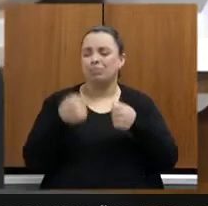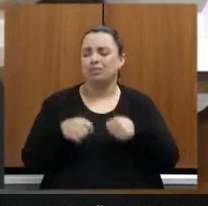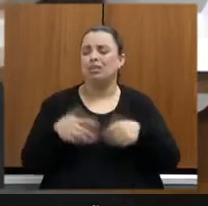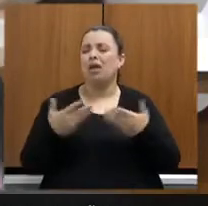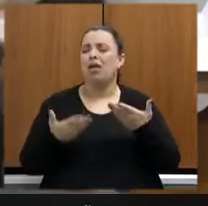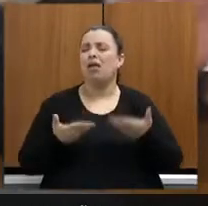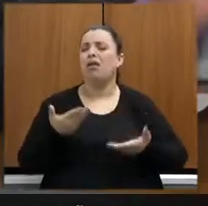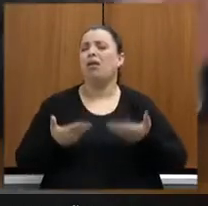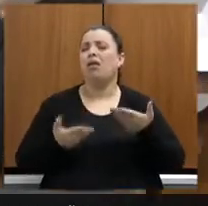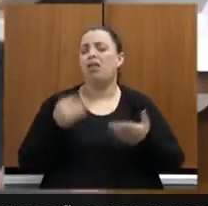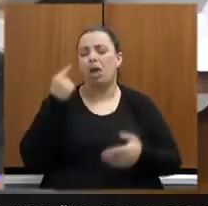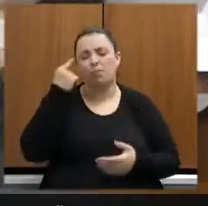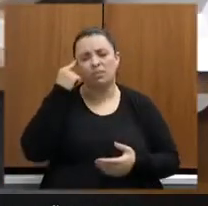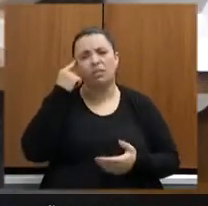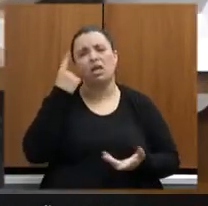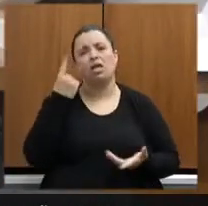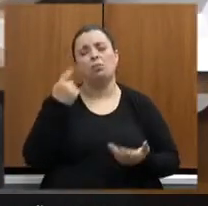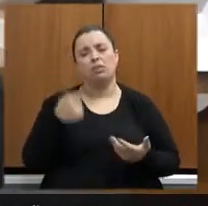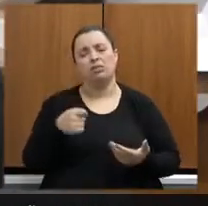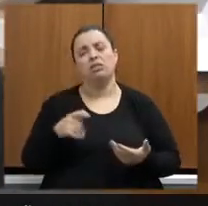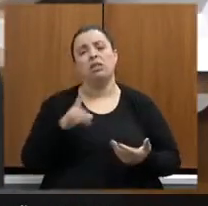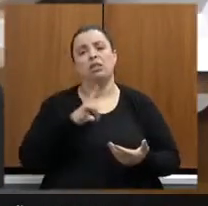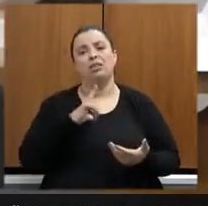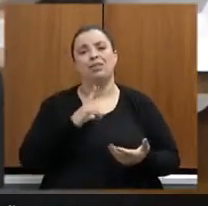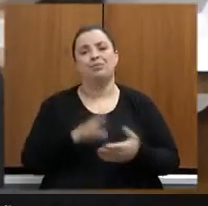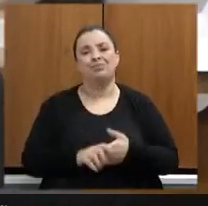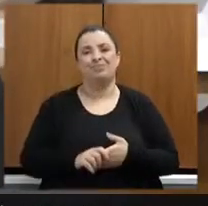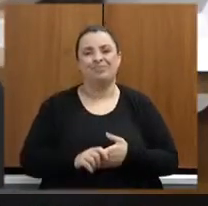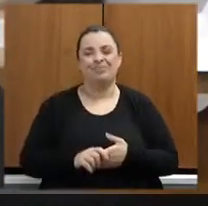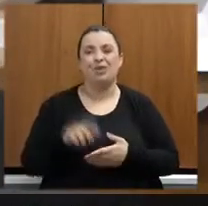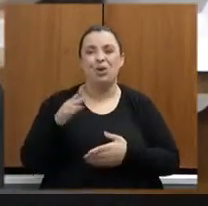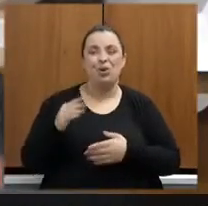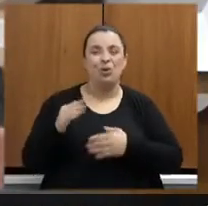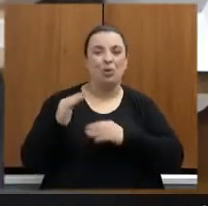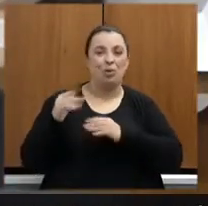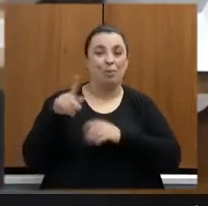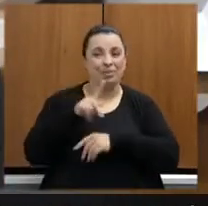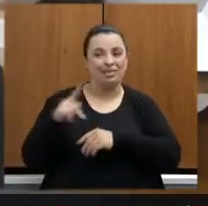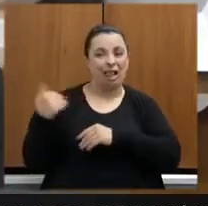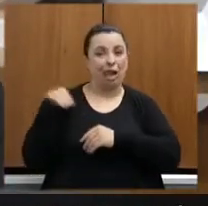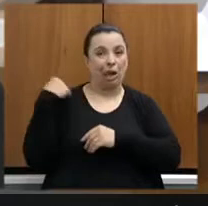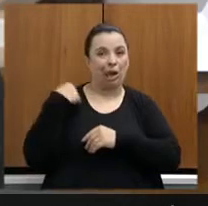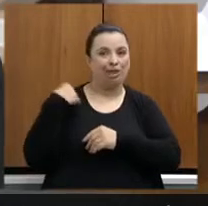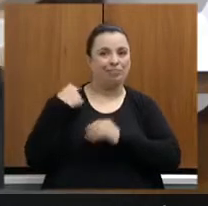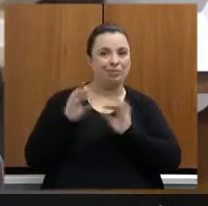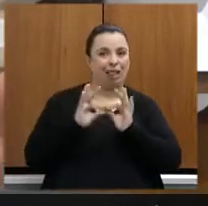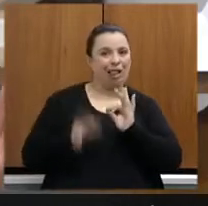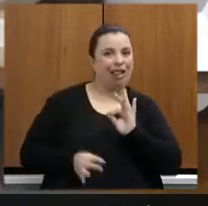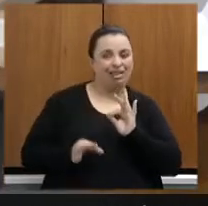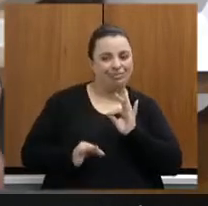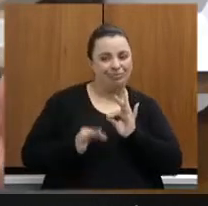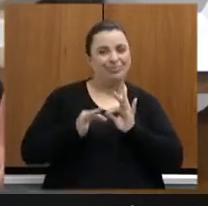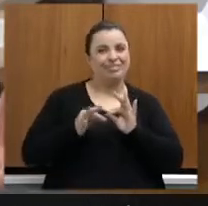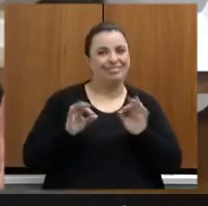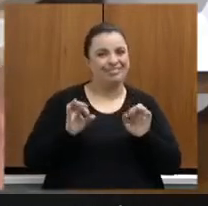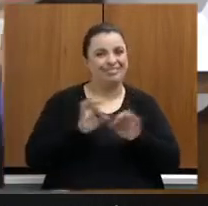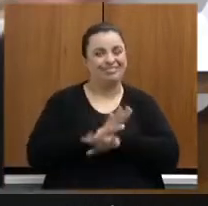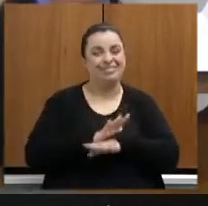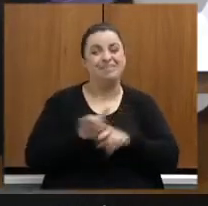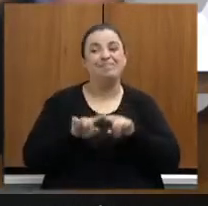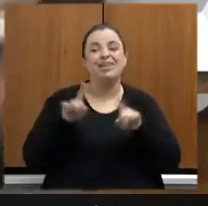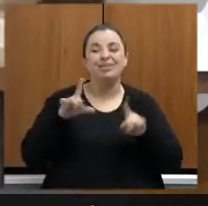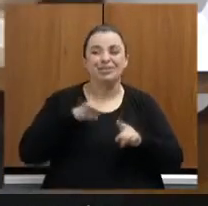também é presente já pediu para poder ver o tempo já esgotou Mas tipo muito assunto aqui